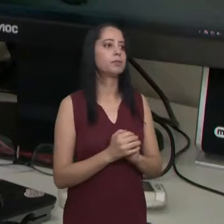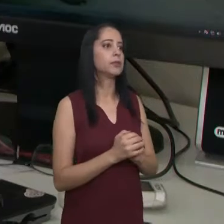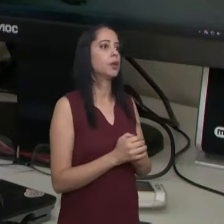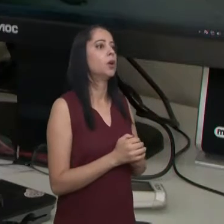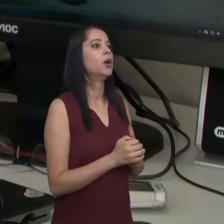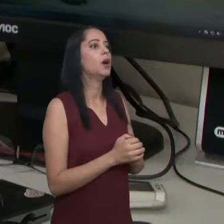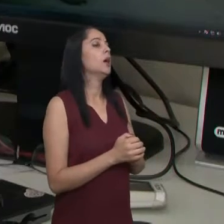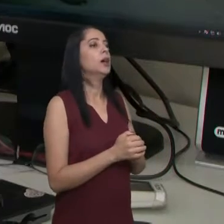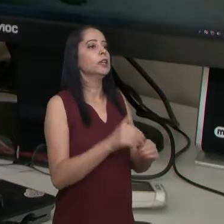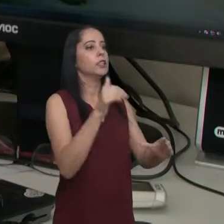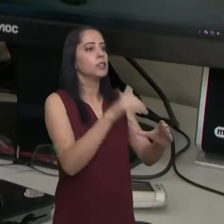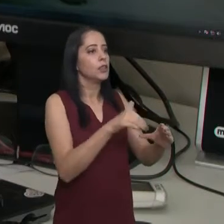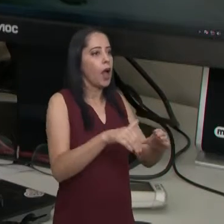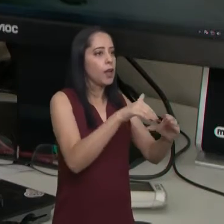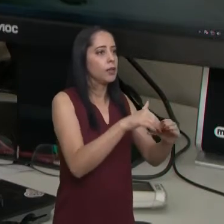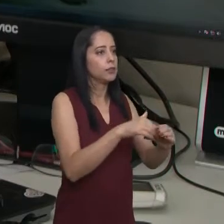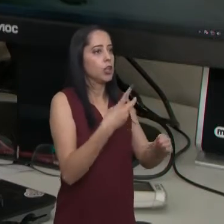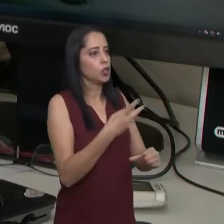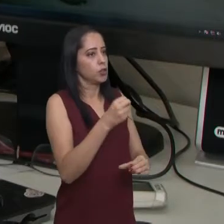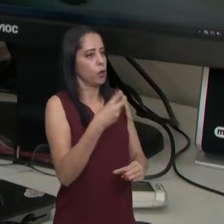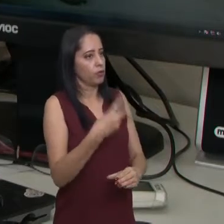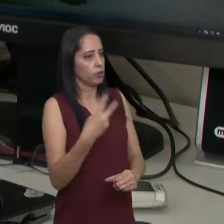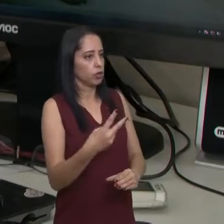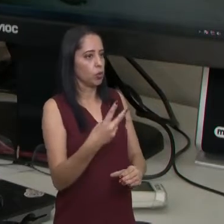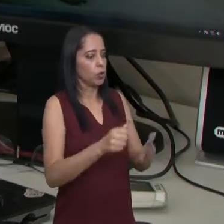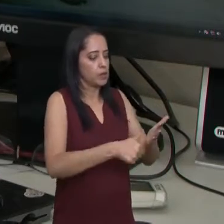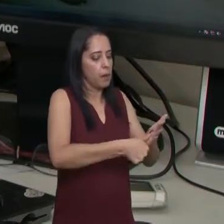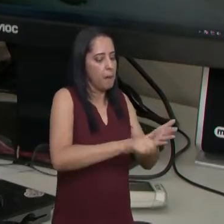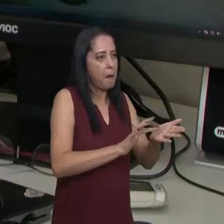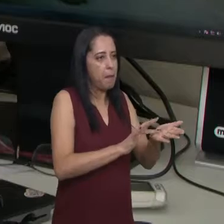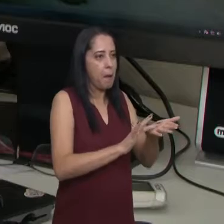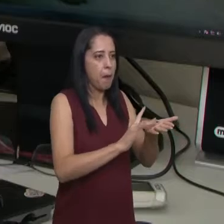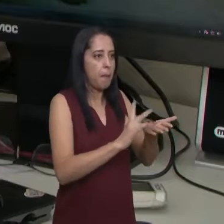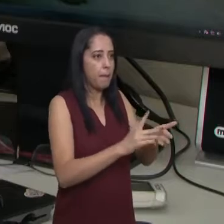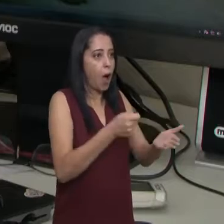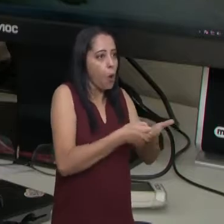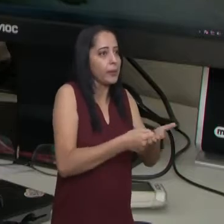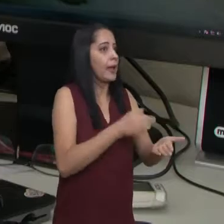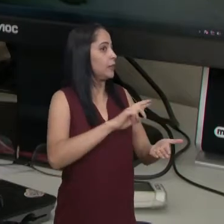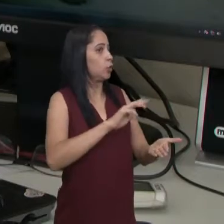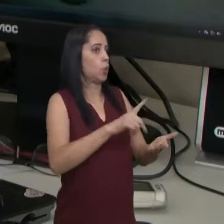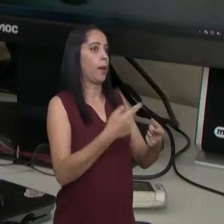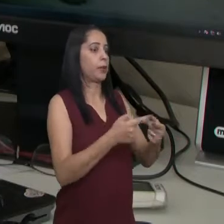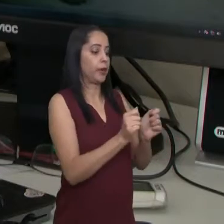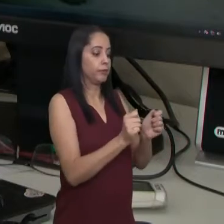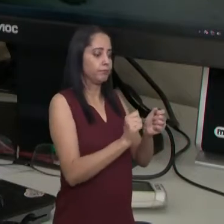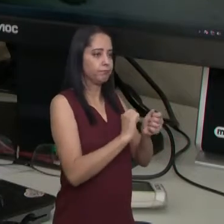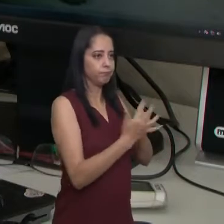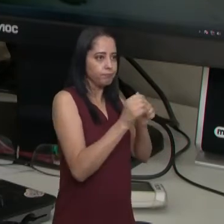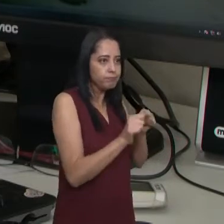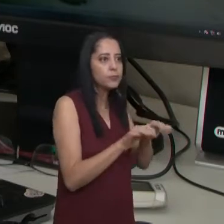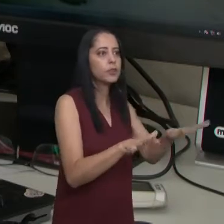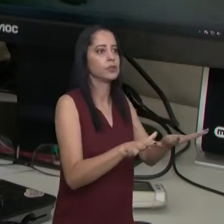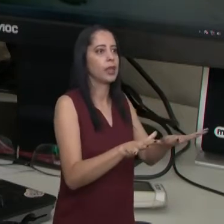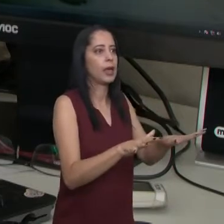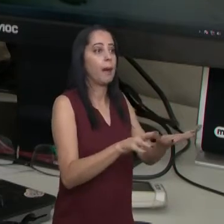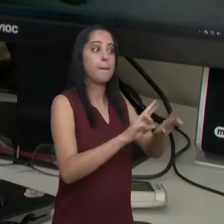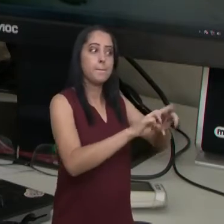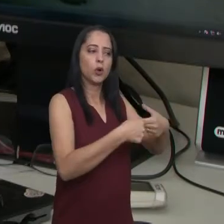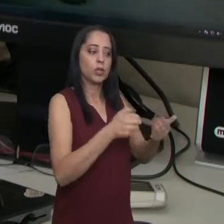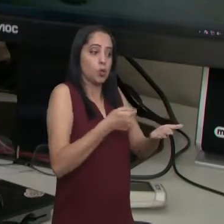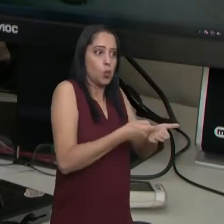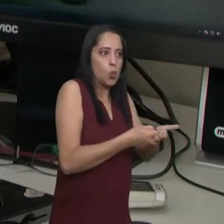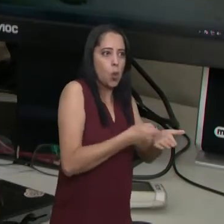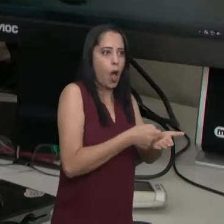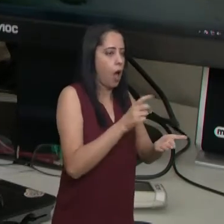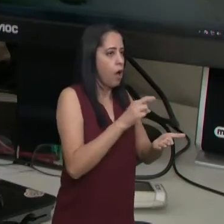de 2022 por questões de saúde pública, né, por conta da pandemia. Então, a biometria não vai ser